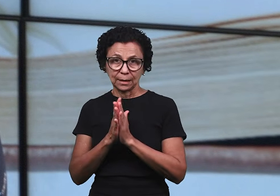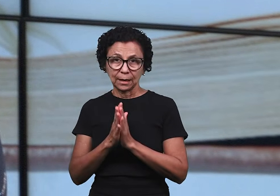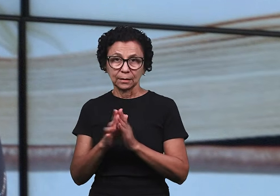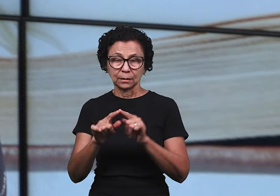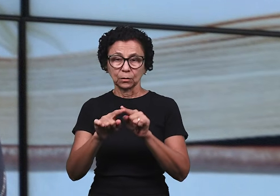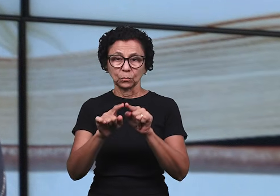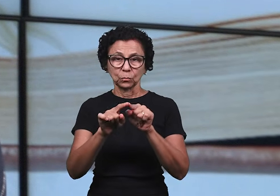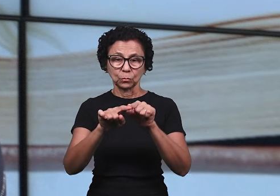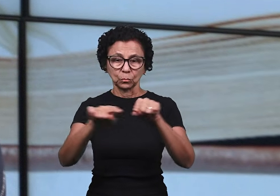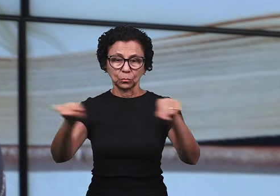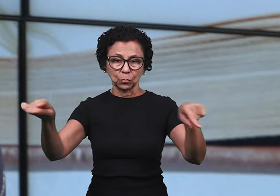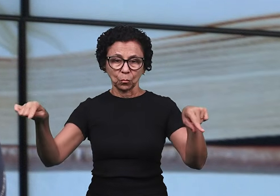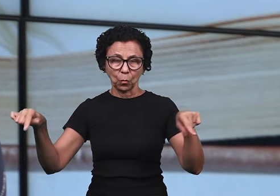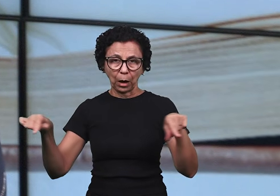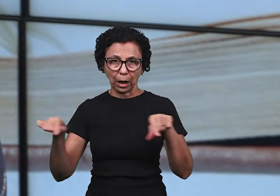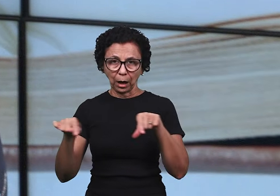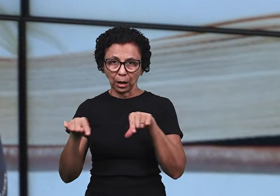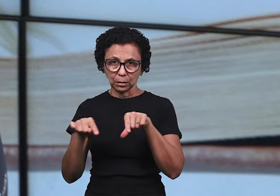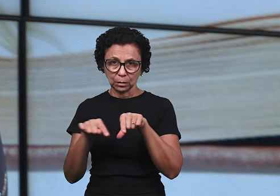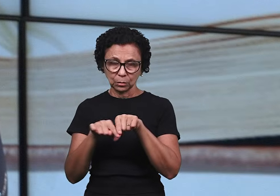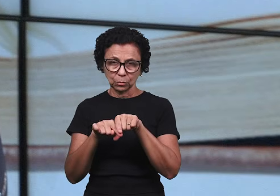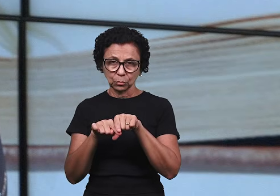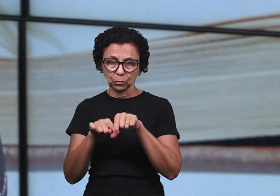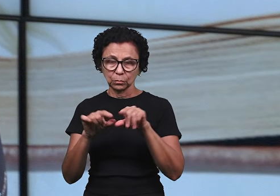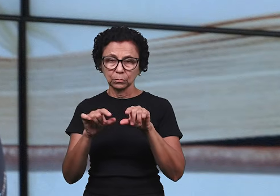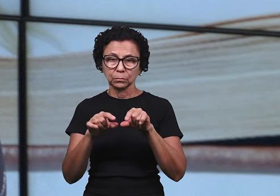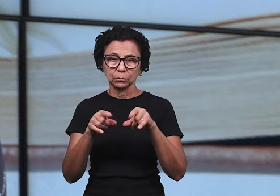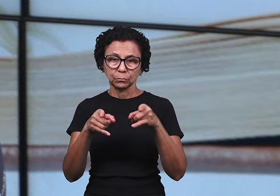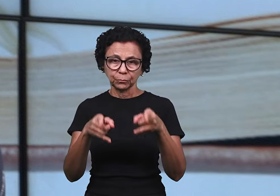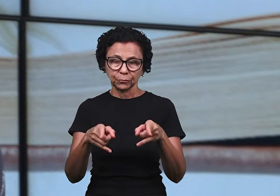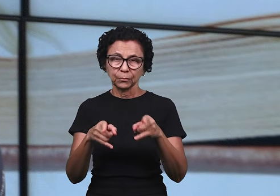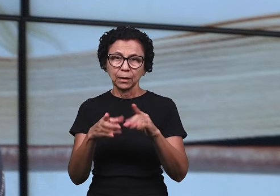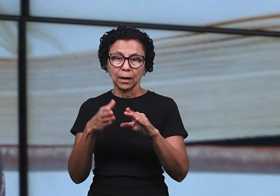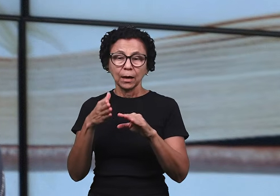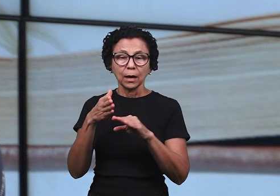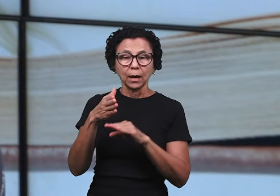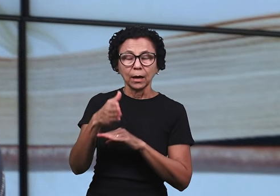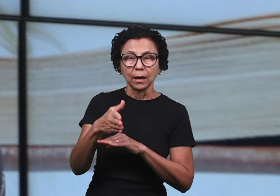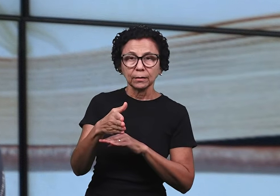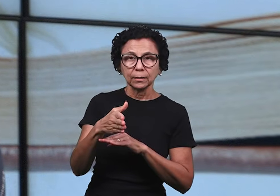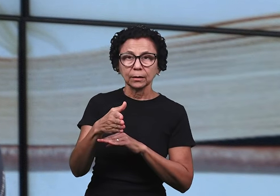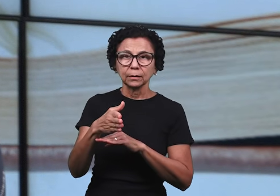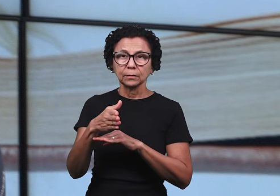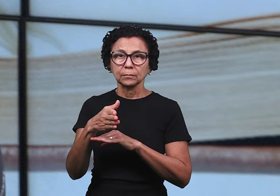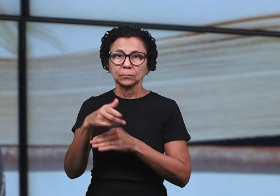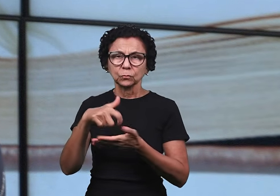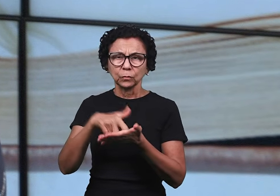ao teu Pai. Então, é esse Pai com quem nós temos um relacionamento.